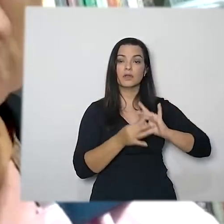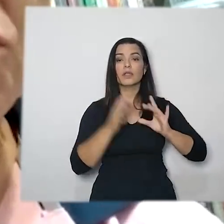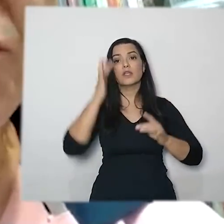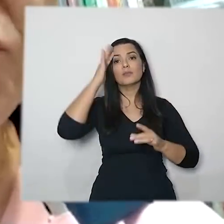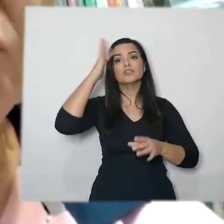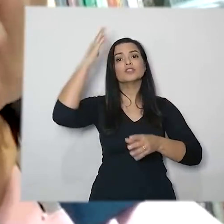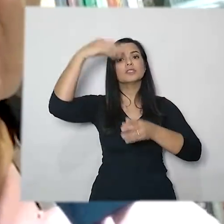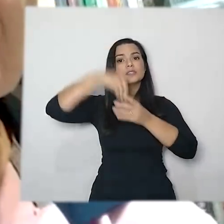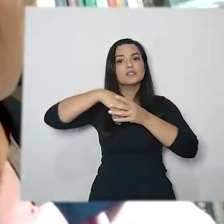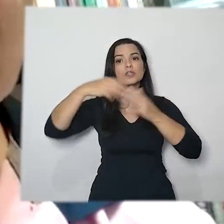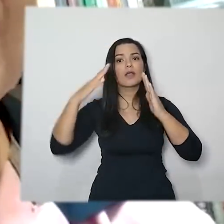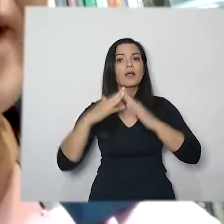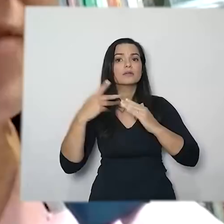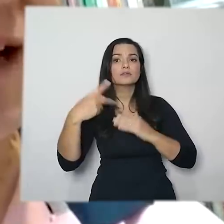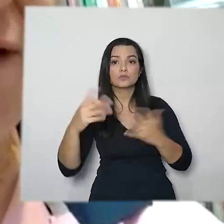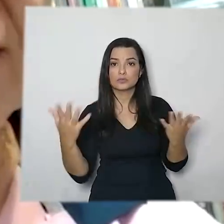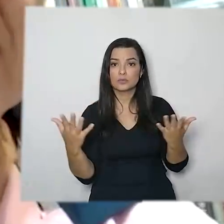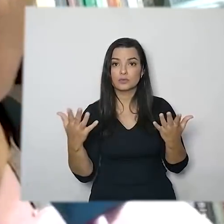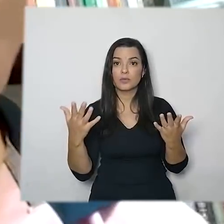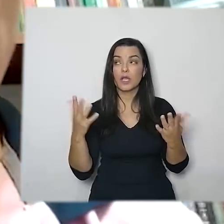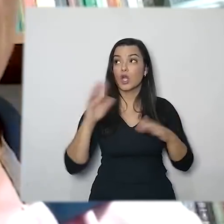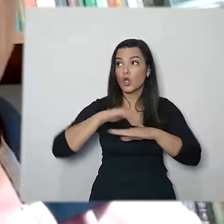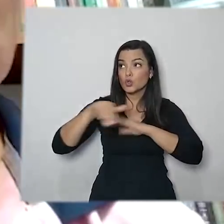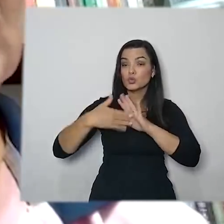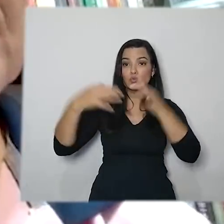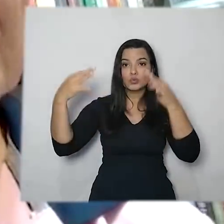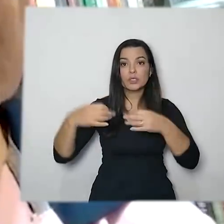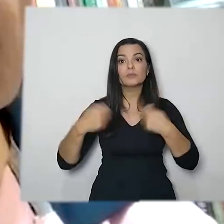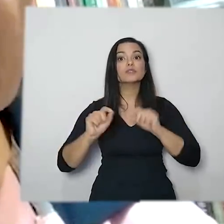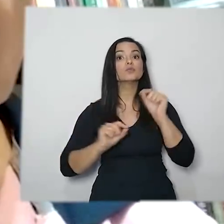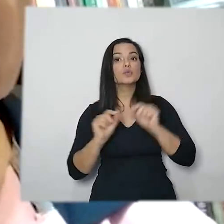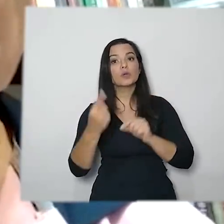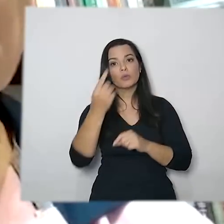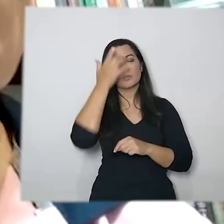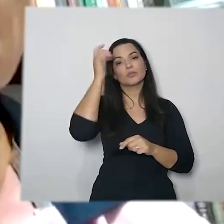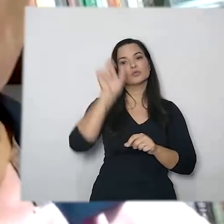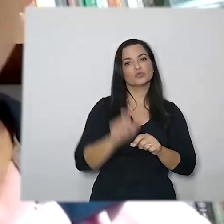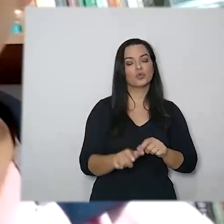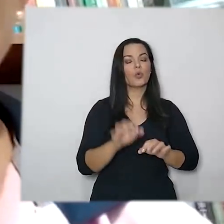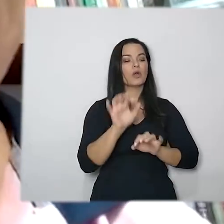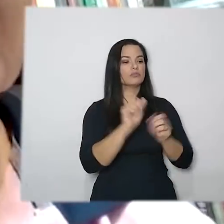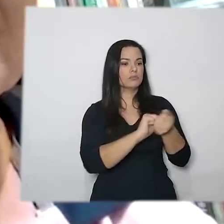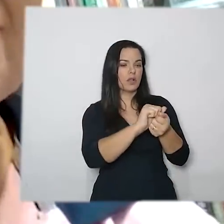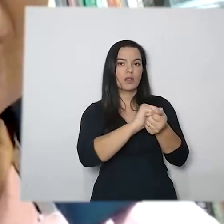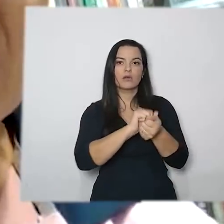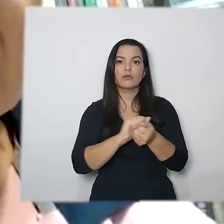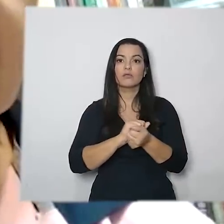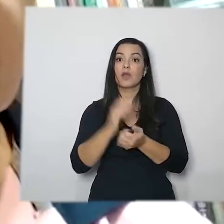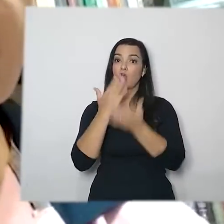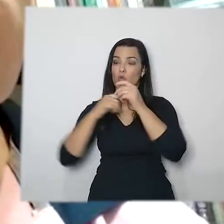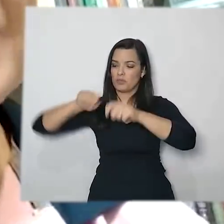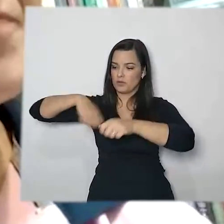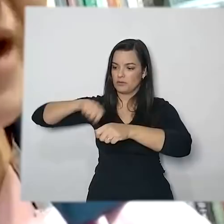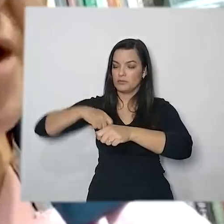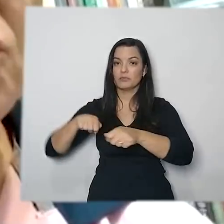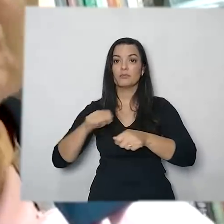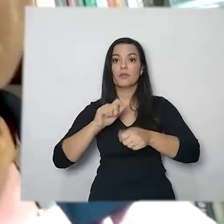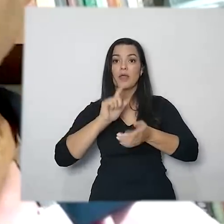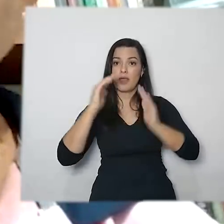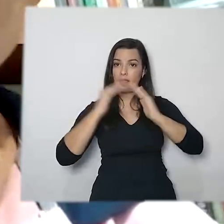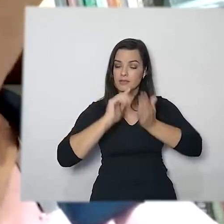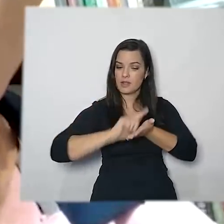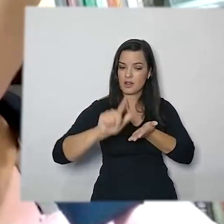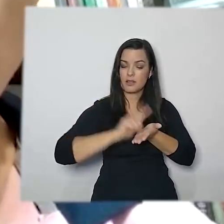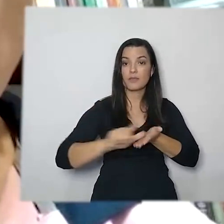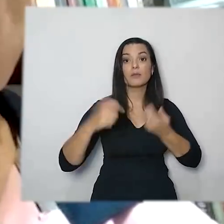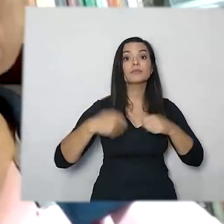Para que tudo funcione, alguém vai lavar a roupa, alguém vai preparar o alimento, alguém vai limpar a casa e para isso